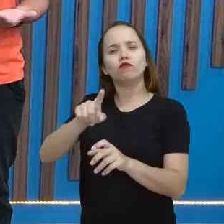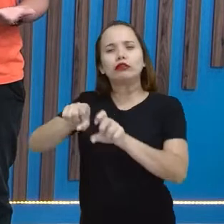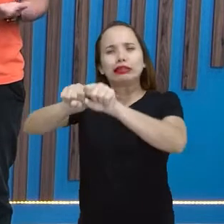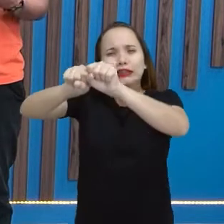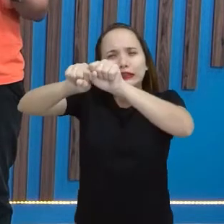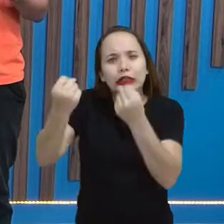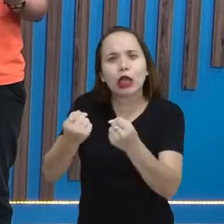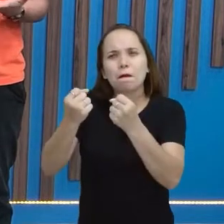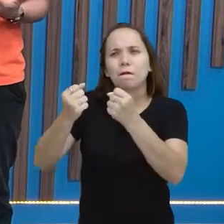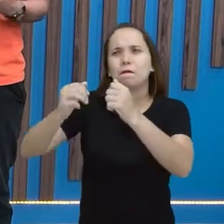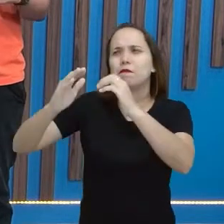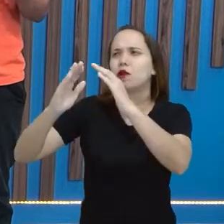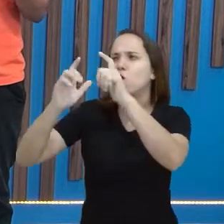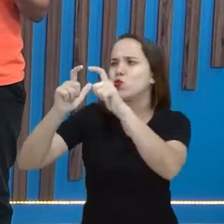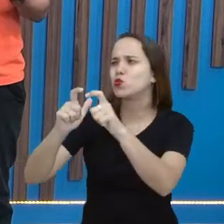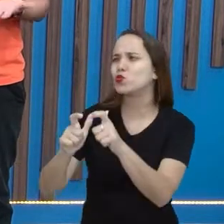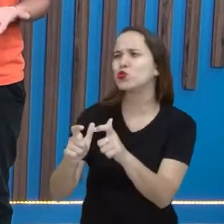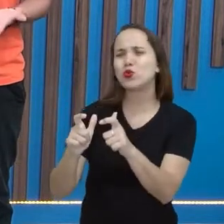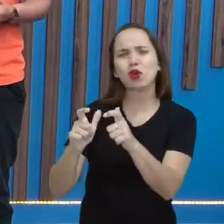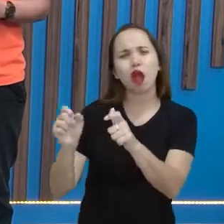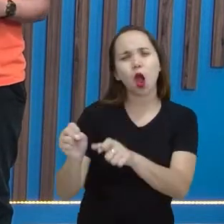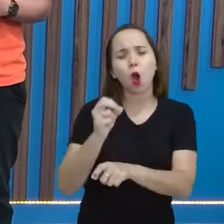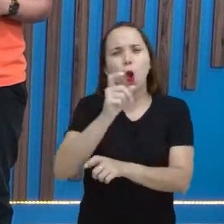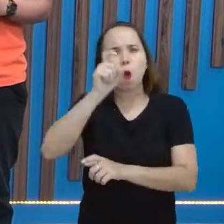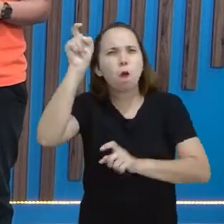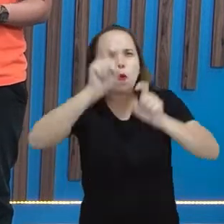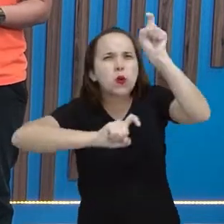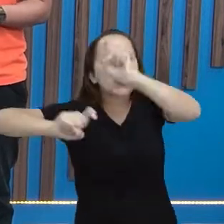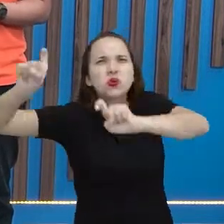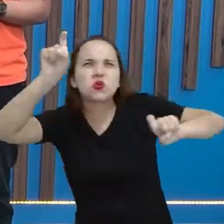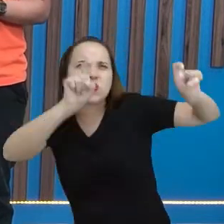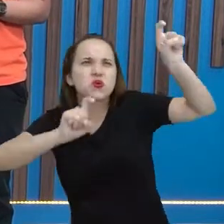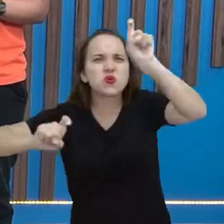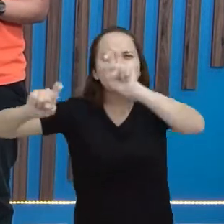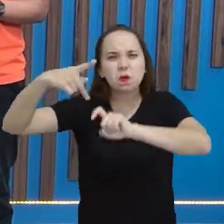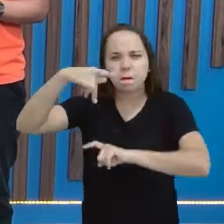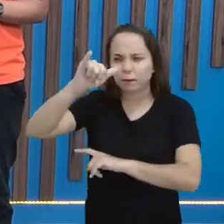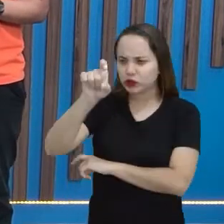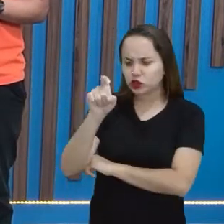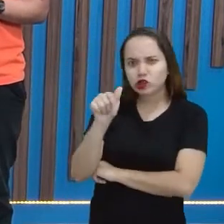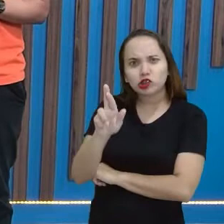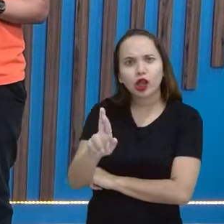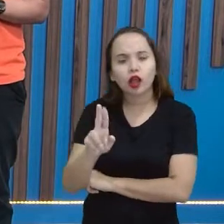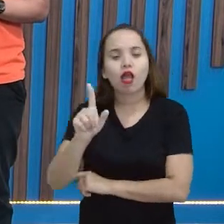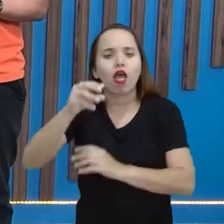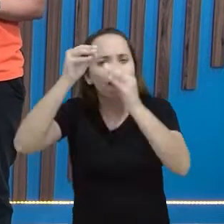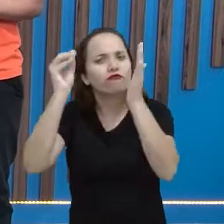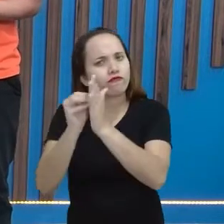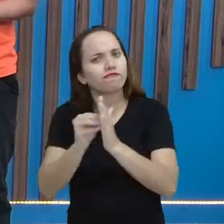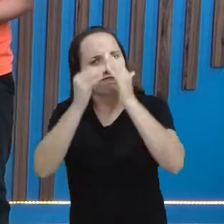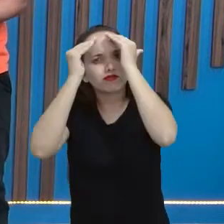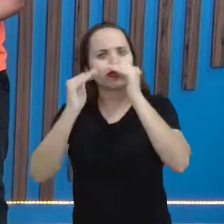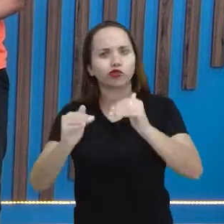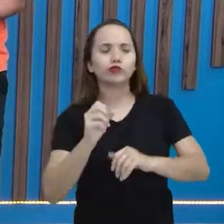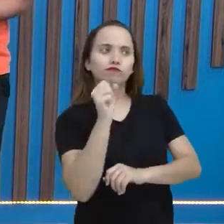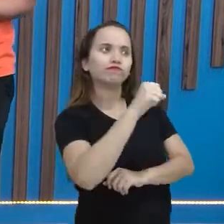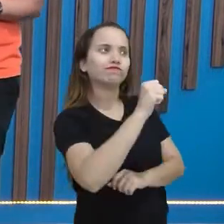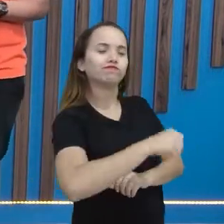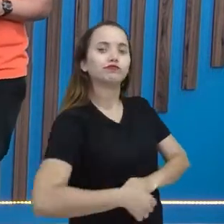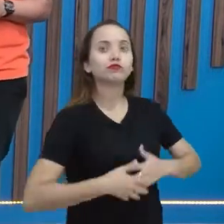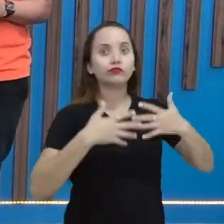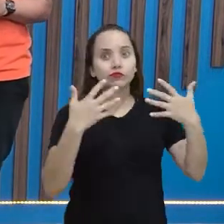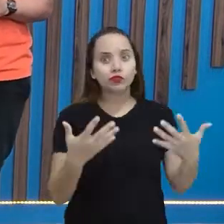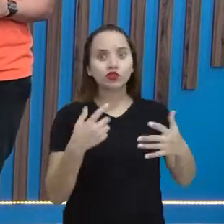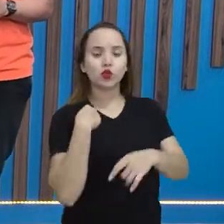Pichar, destruir um templo. Desrespeitar. Exatamente, isso aí, ó. E vejam, nós trouxemos, né, que temos um